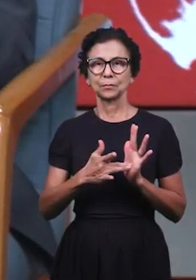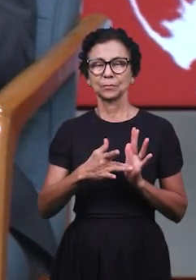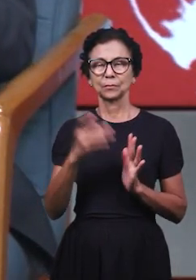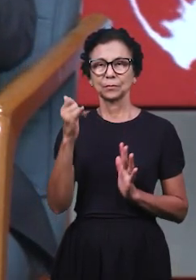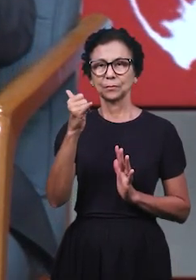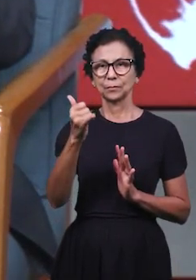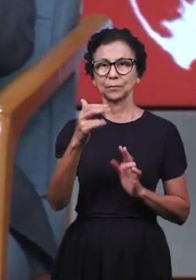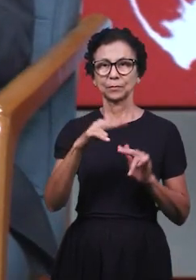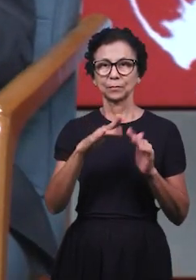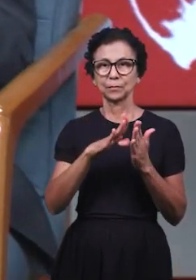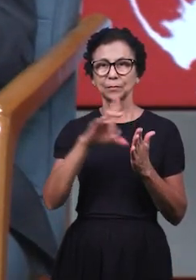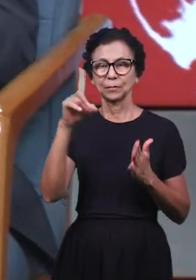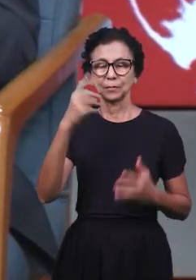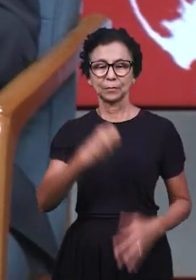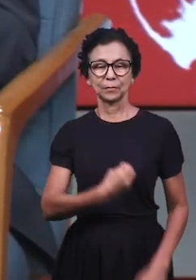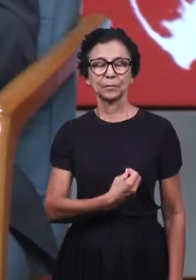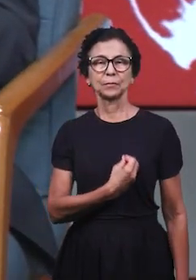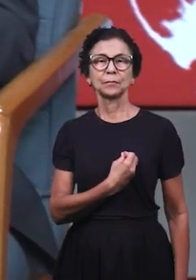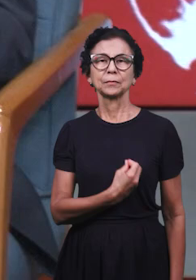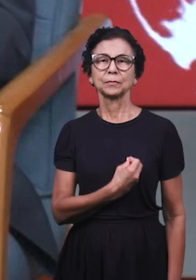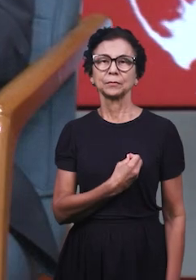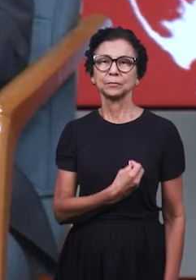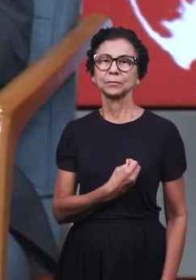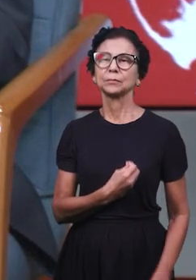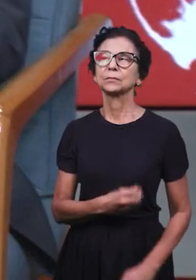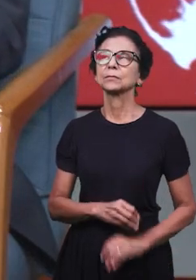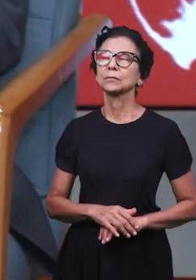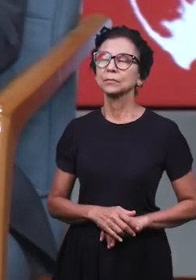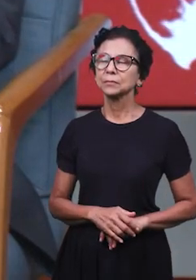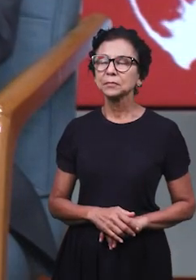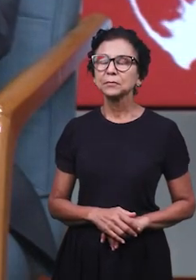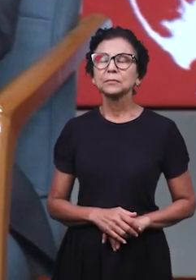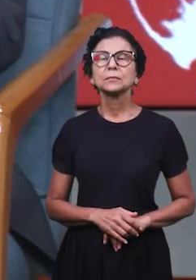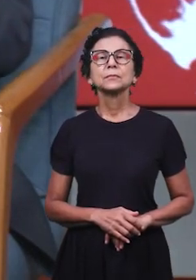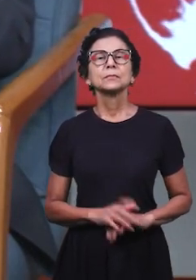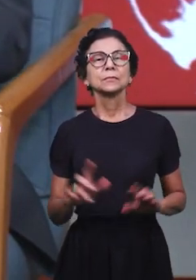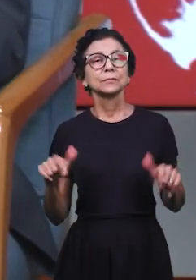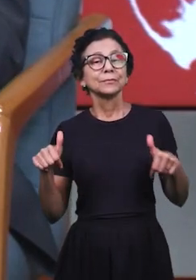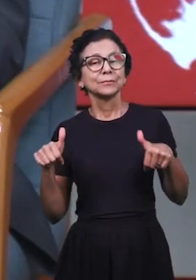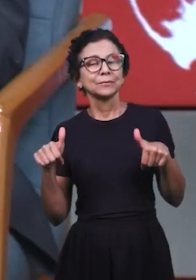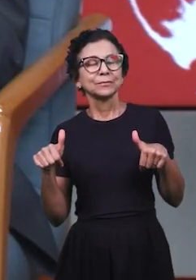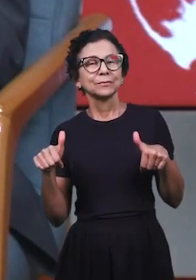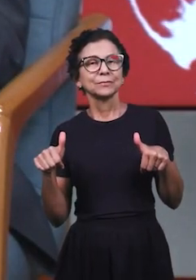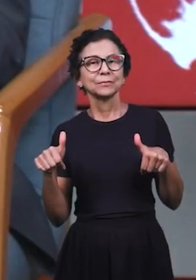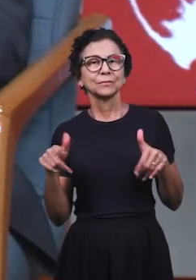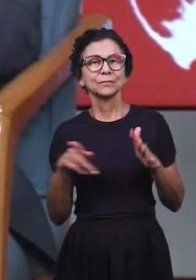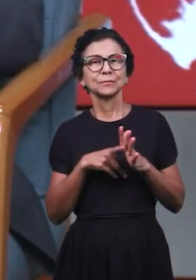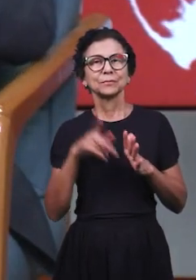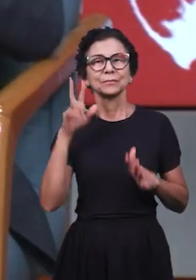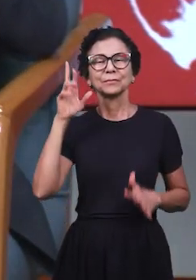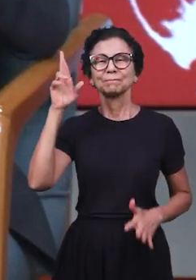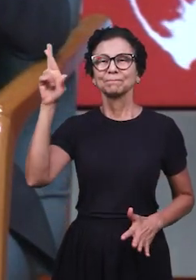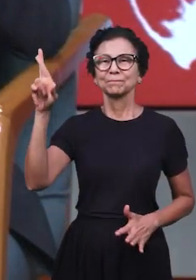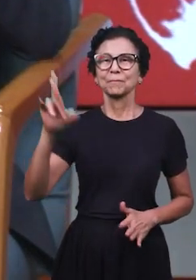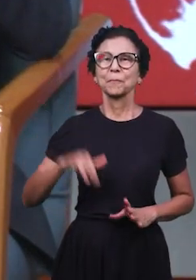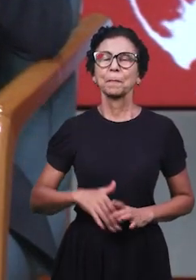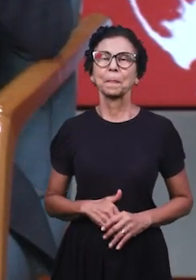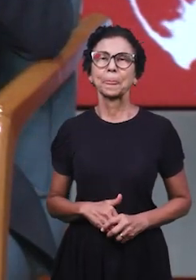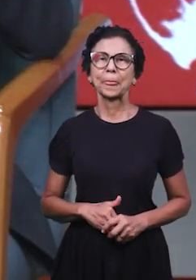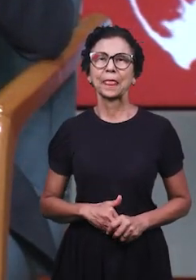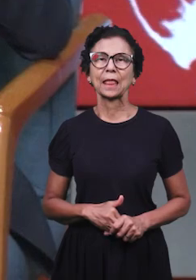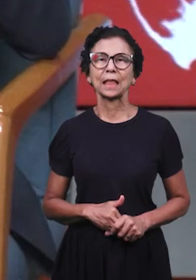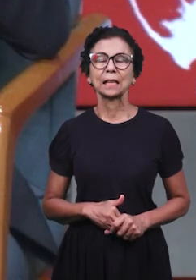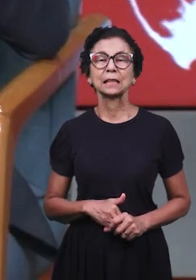sua palavra viva. Ali você tem uma ação do Senhor naquilo. Então é